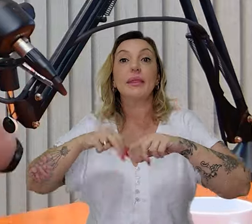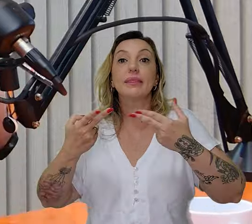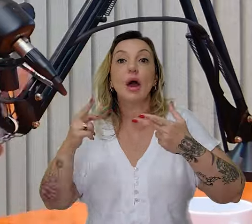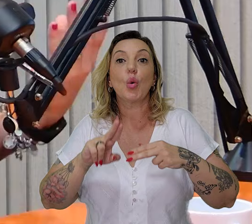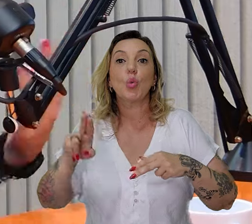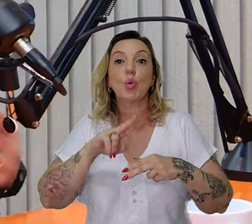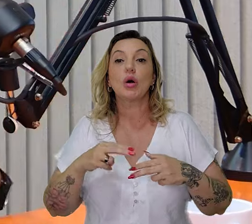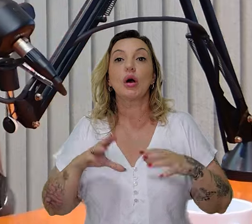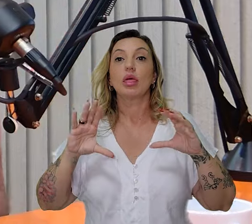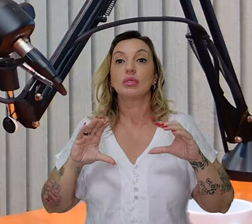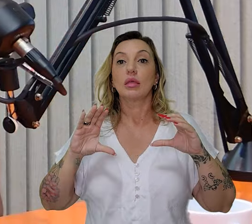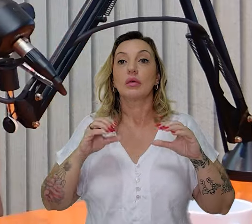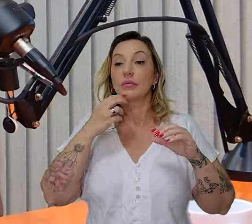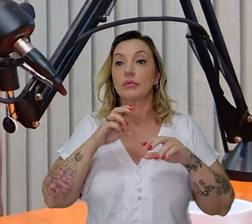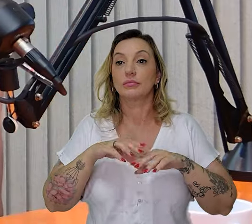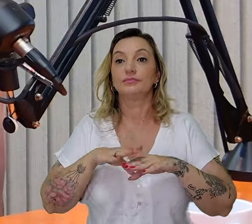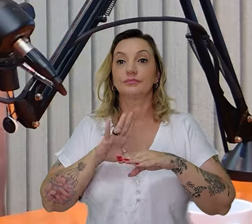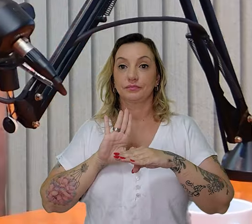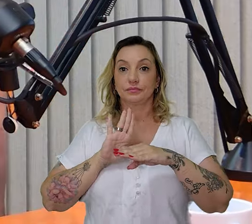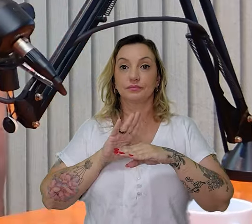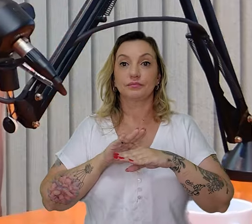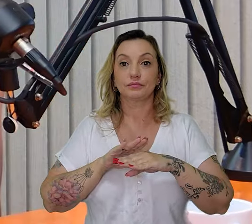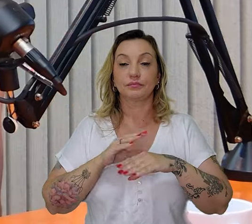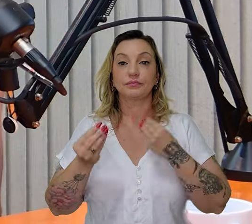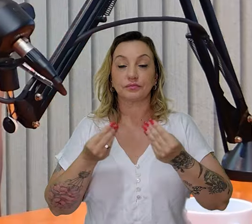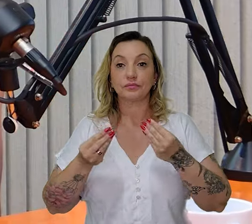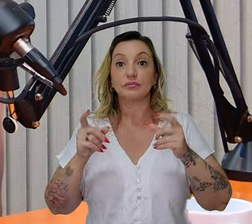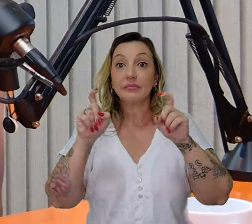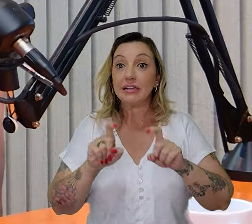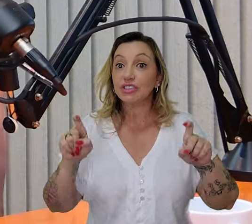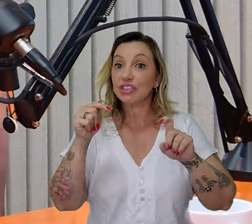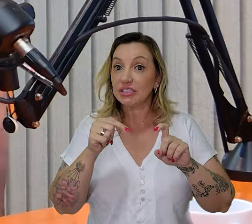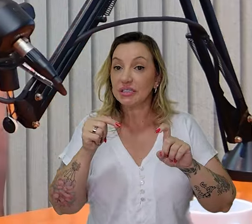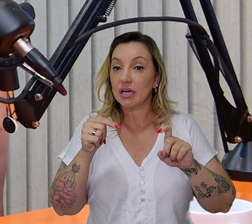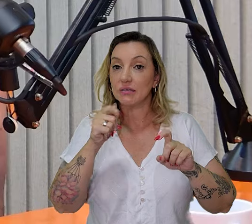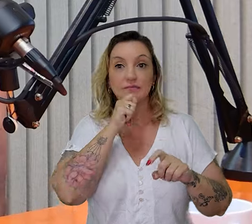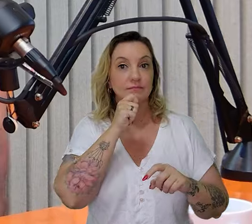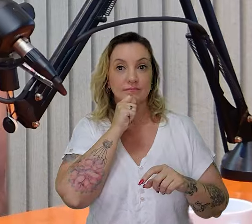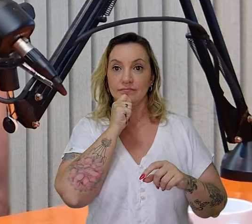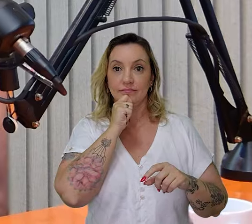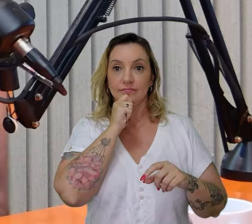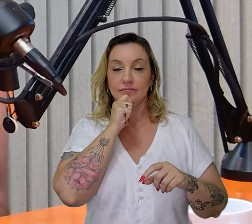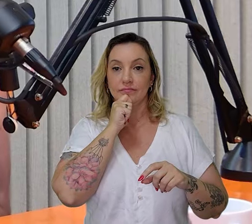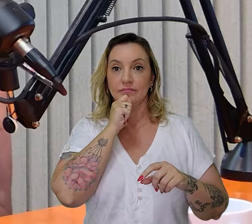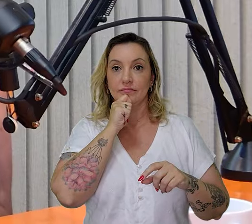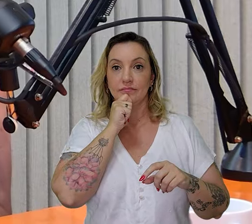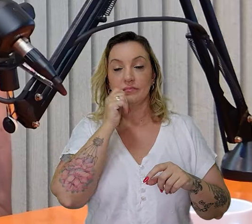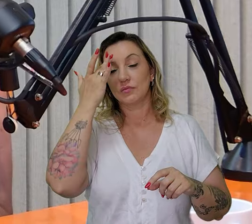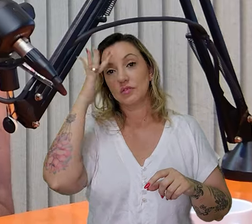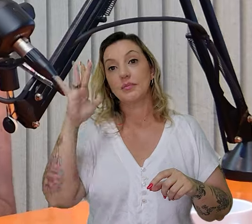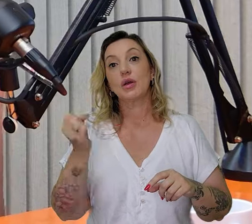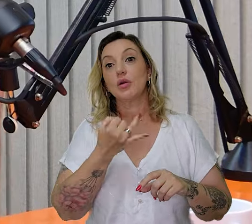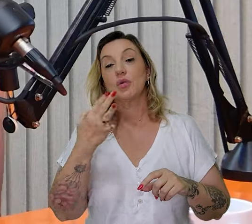ergonomia e tal mas digitalmente a gente ainda não tinha tanta tanta noção de que um site precisa ter